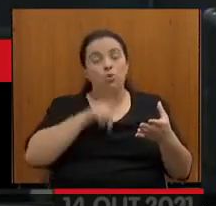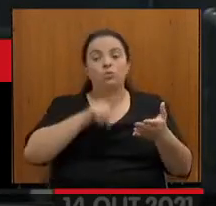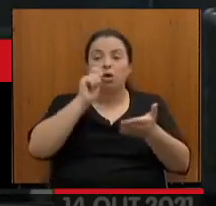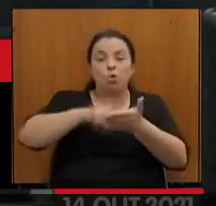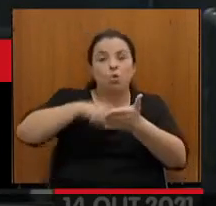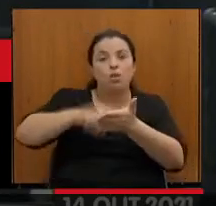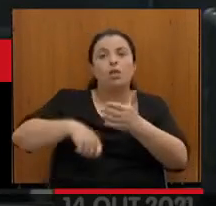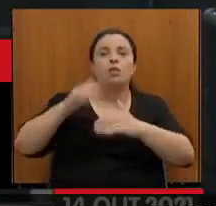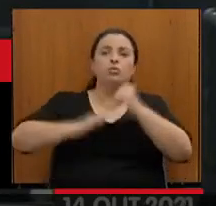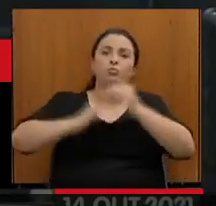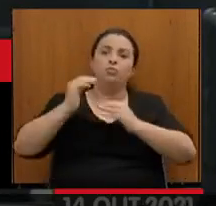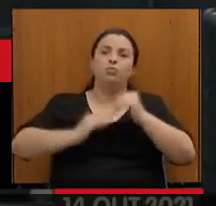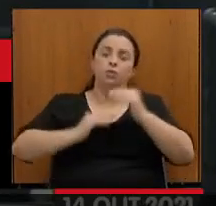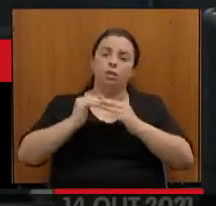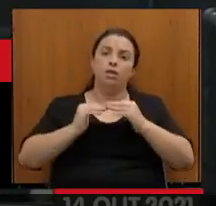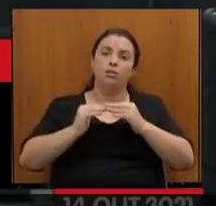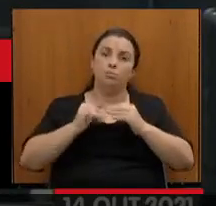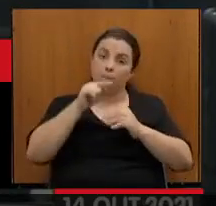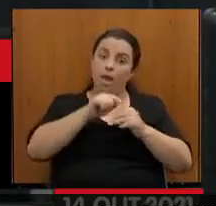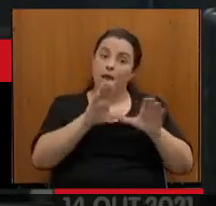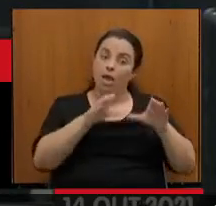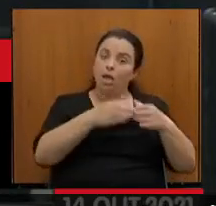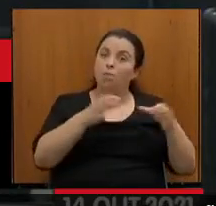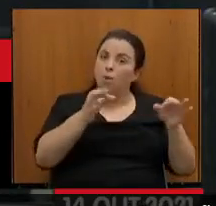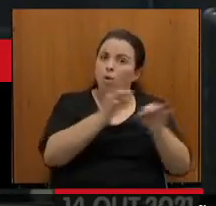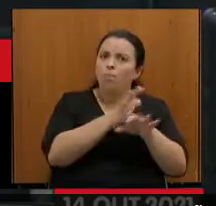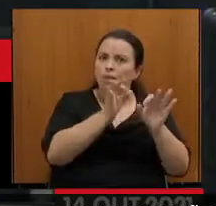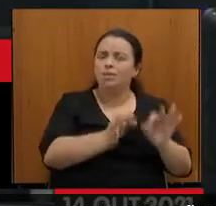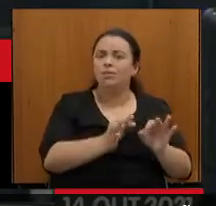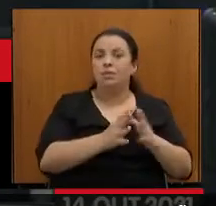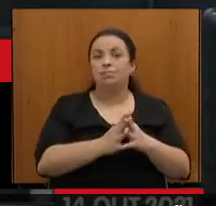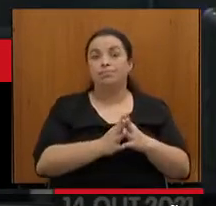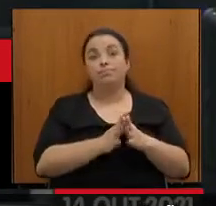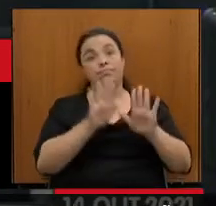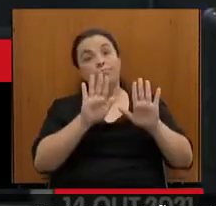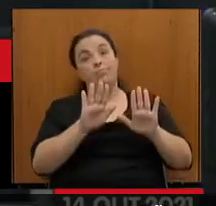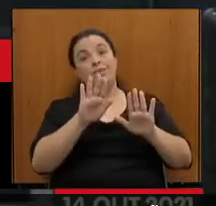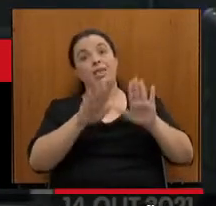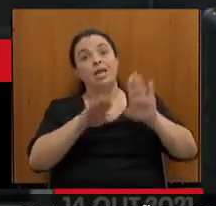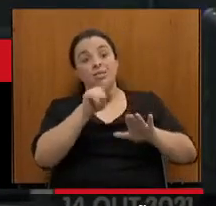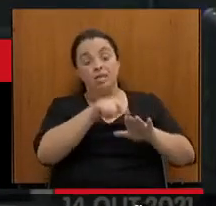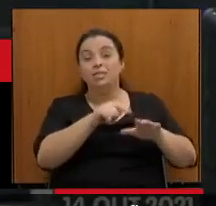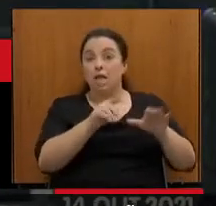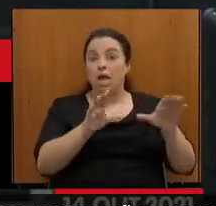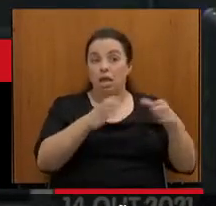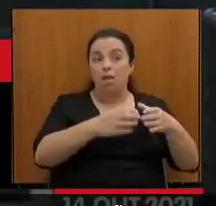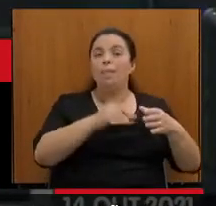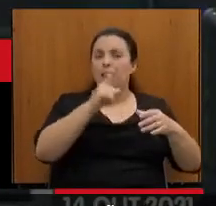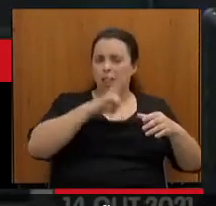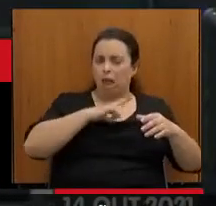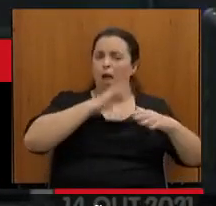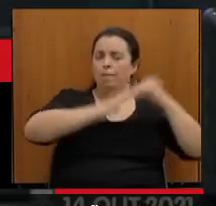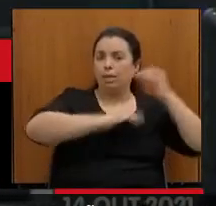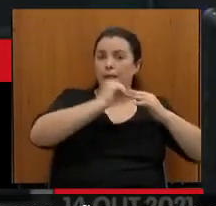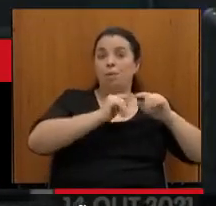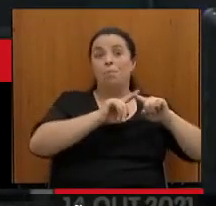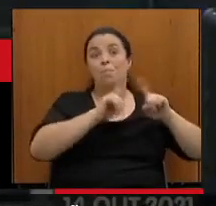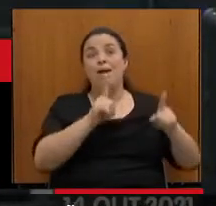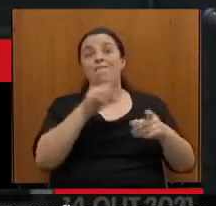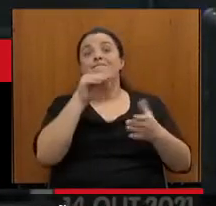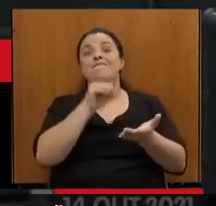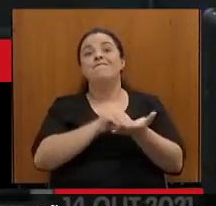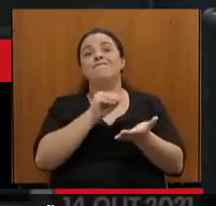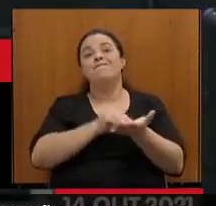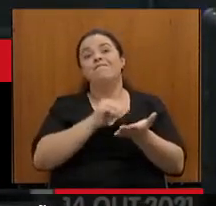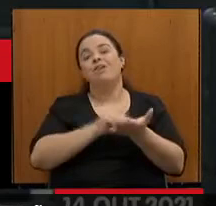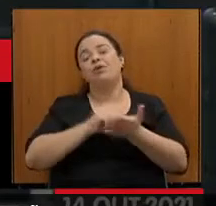né? Porque muitas vezes a equipe está habilitada, mas não está completa, né? Se o gestor